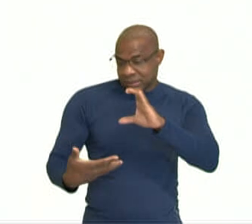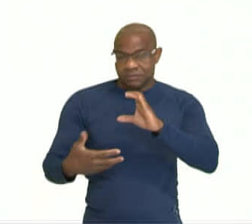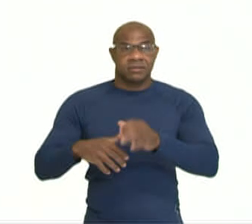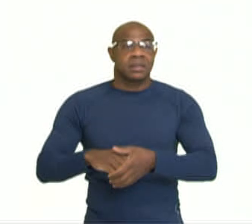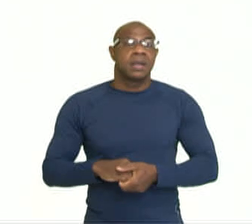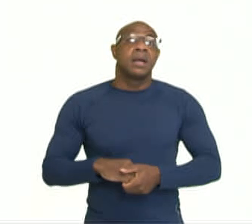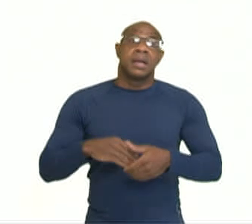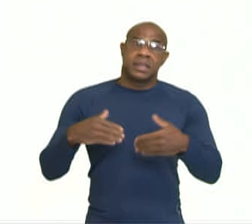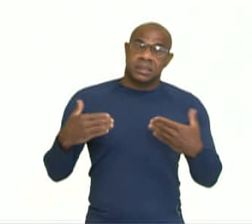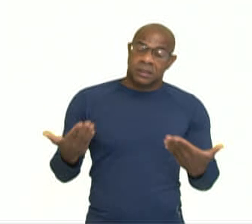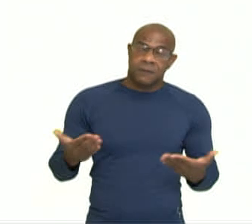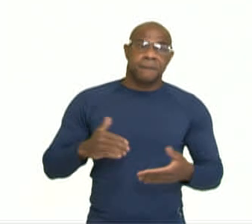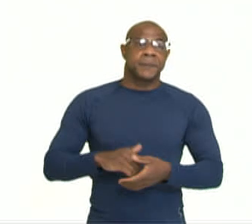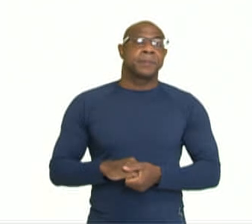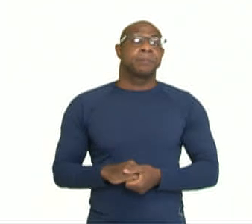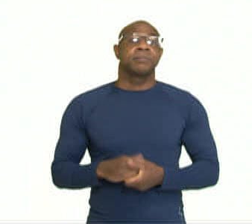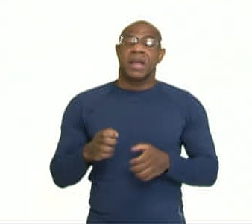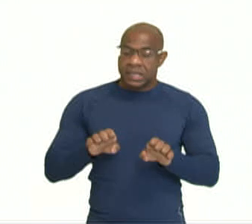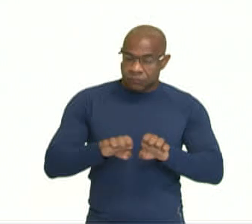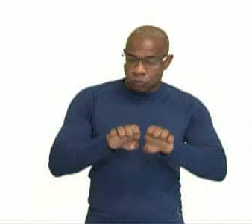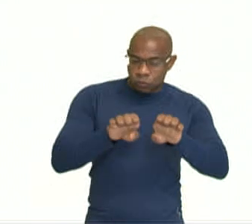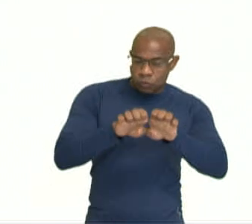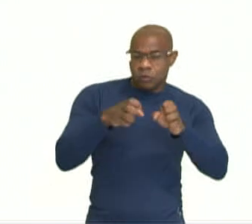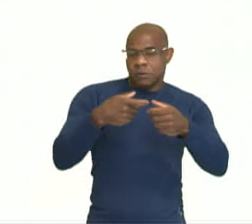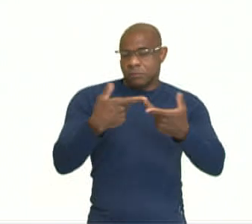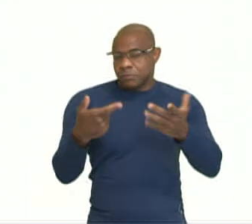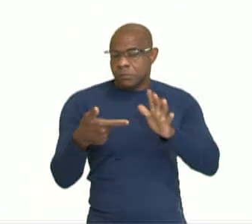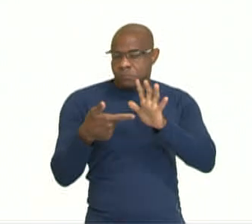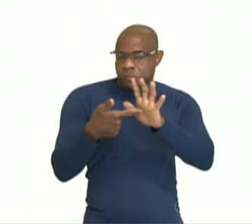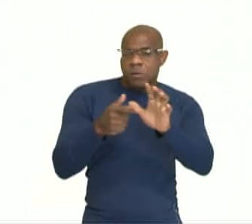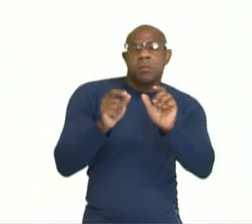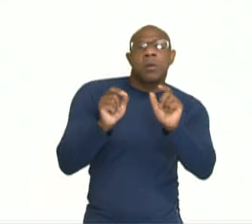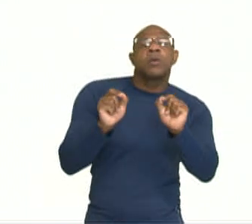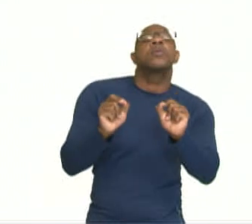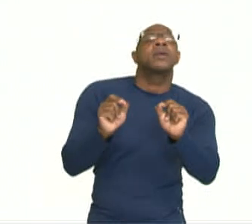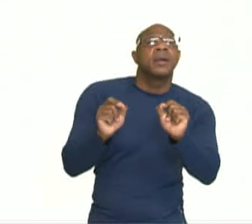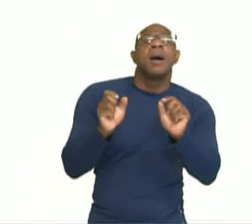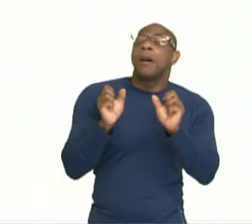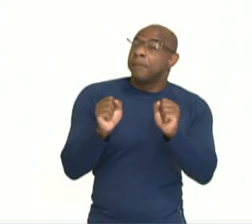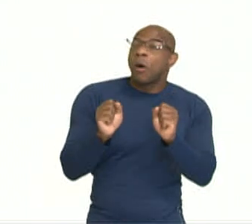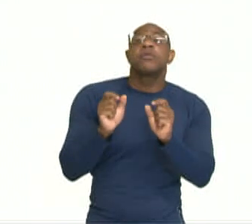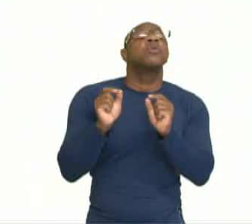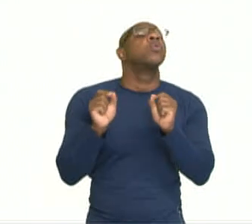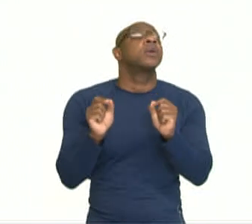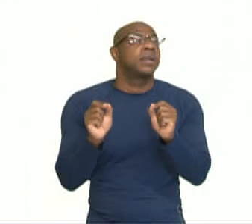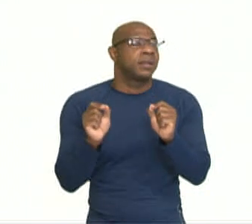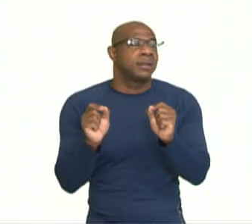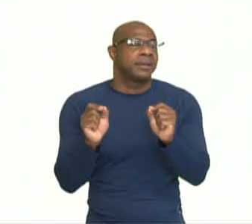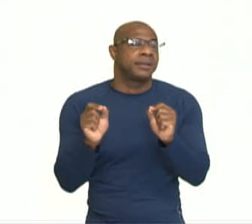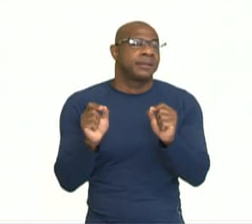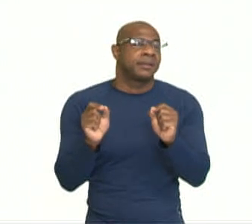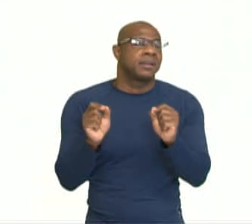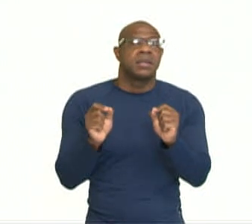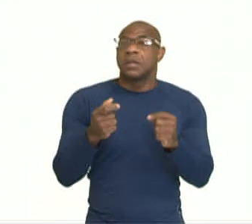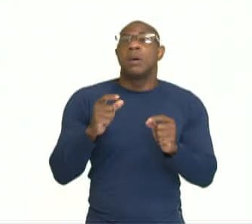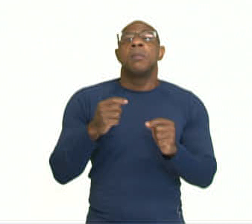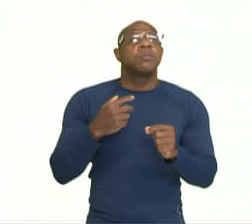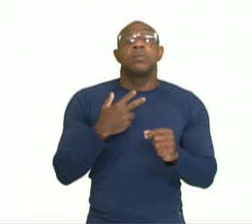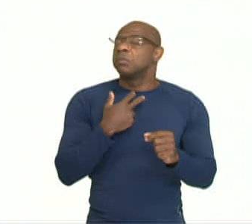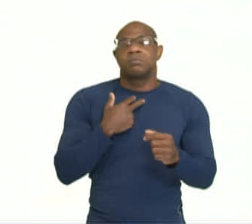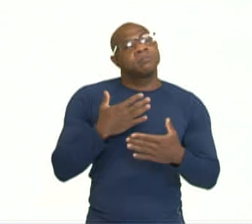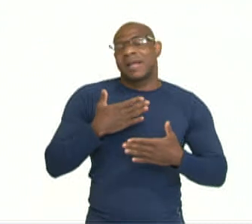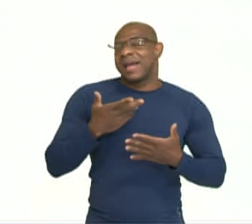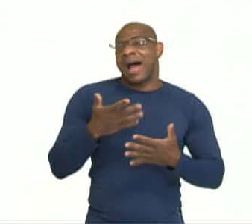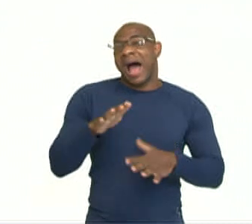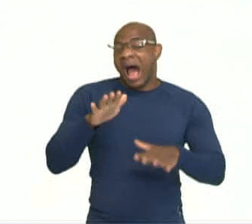isso, logicamente, essa estruturação, essa identificação pode não ser tão tranquila.